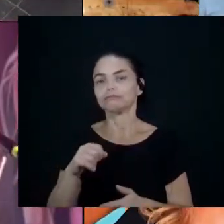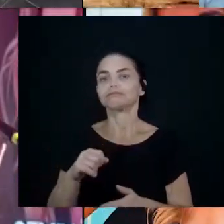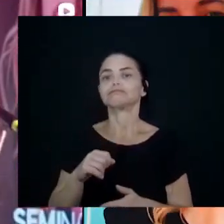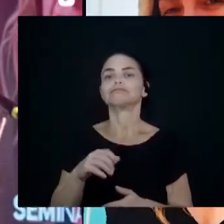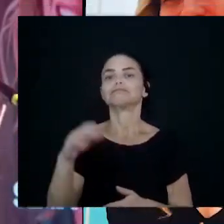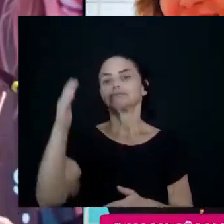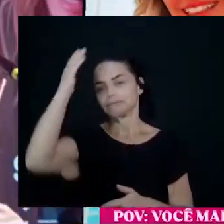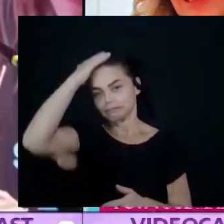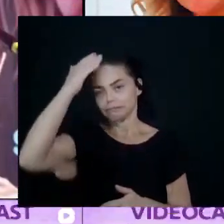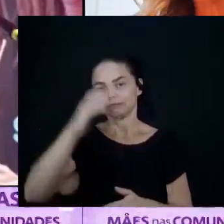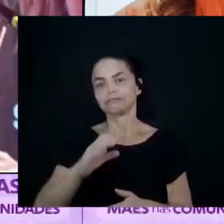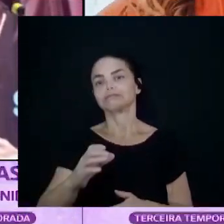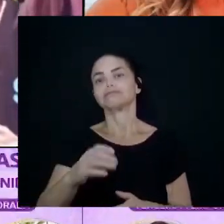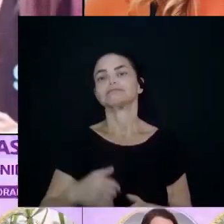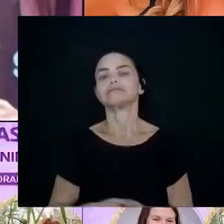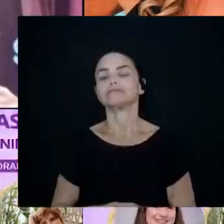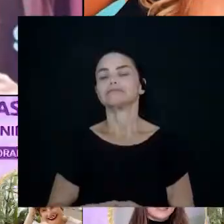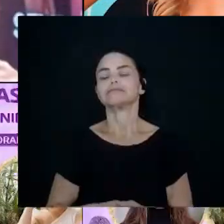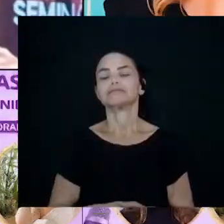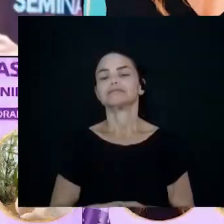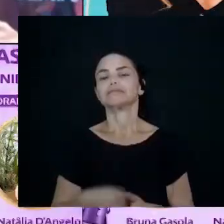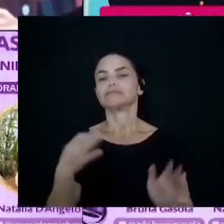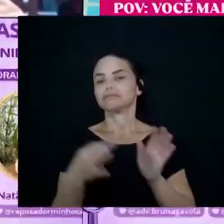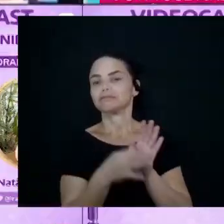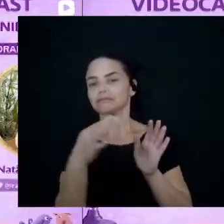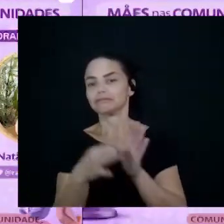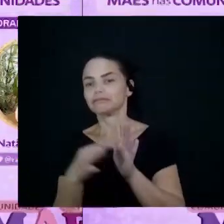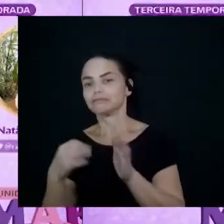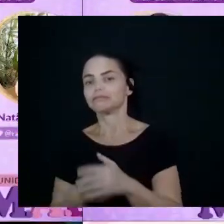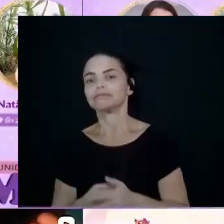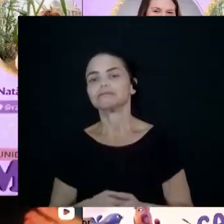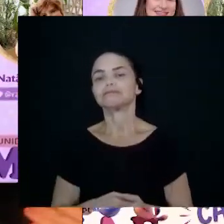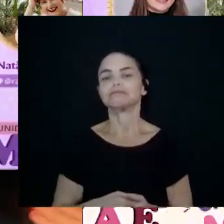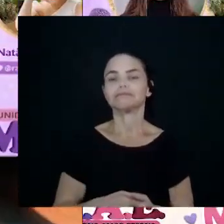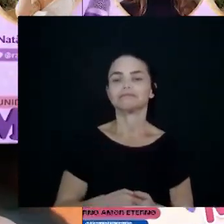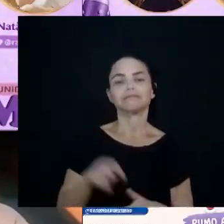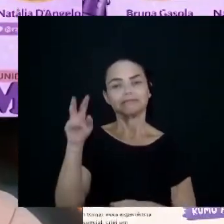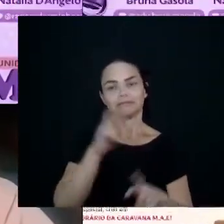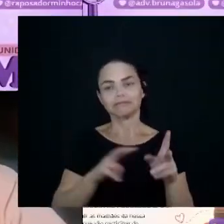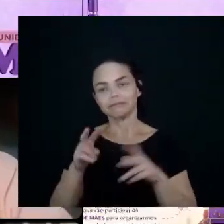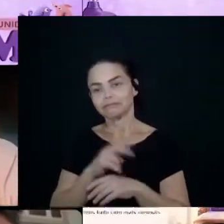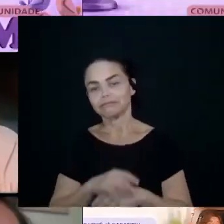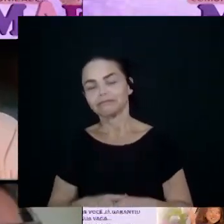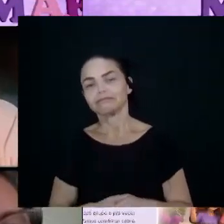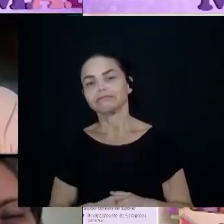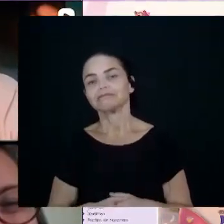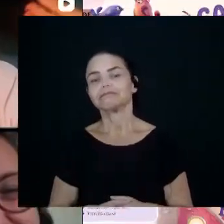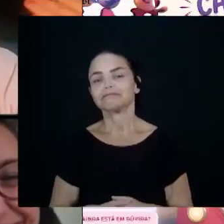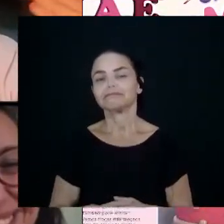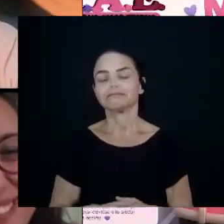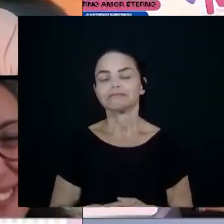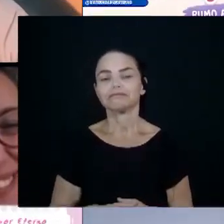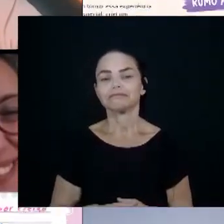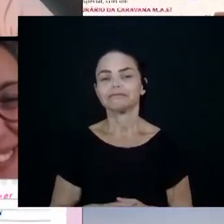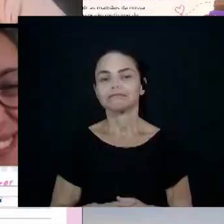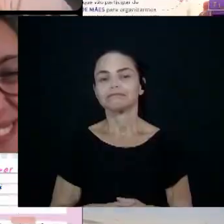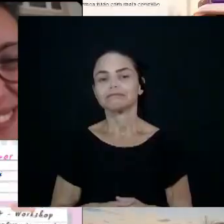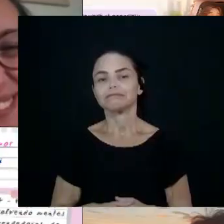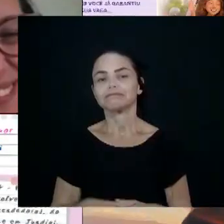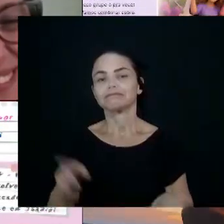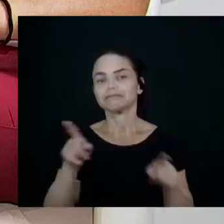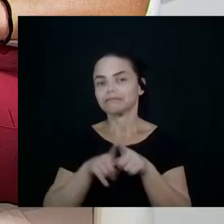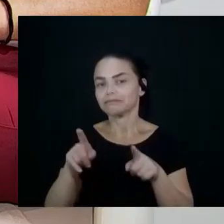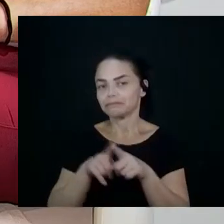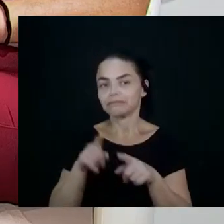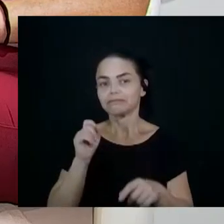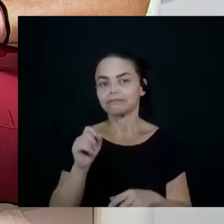nossa comunidade. Então, vai ganhando uma visibilidade que a gente nem tem controle, né? E essa questão também de